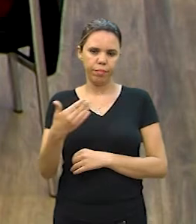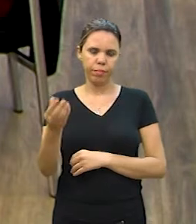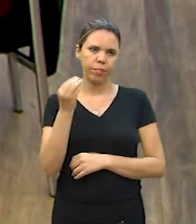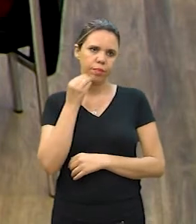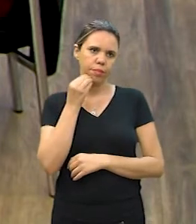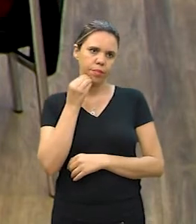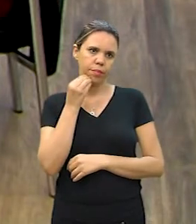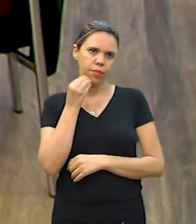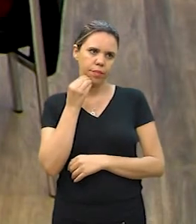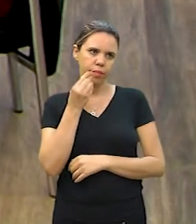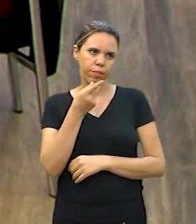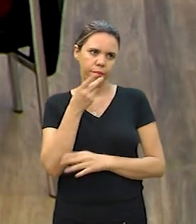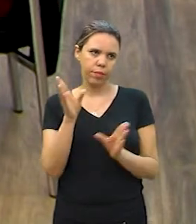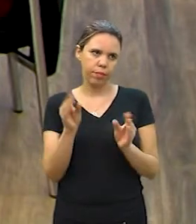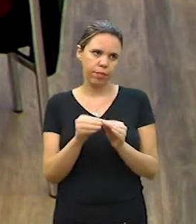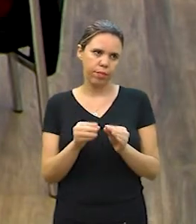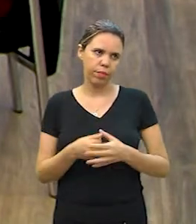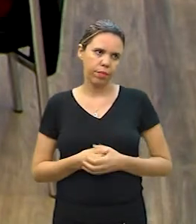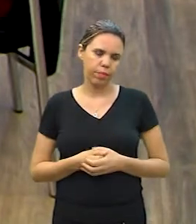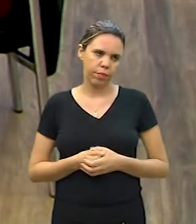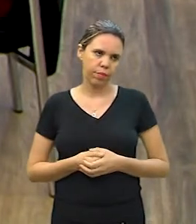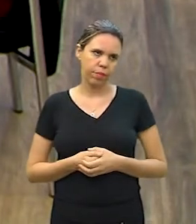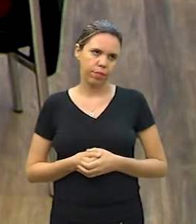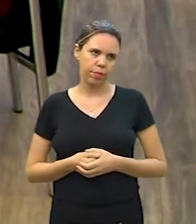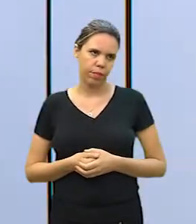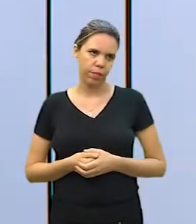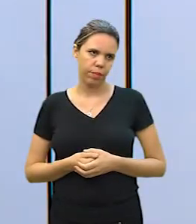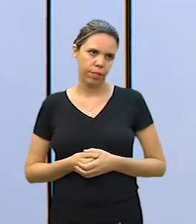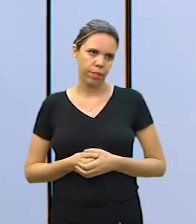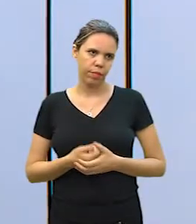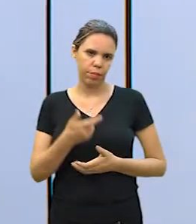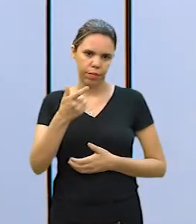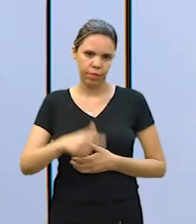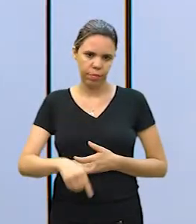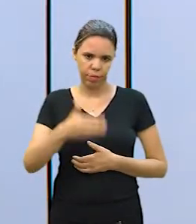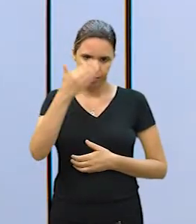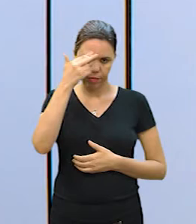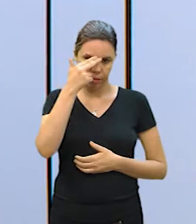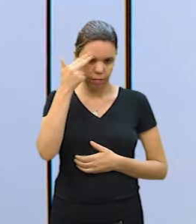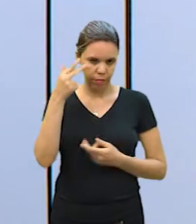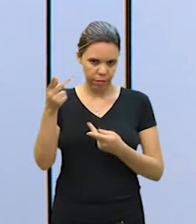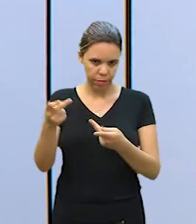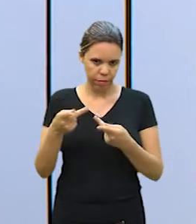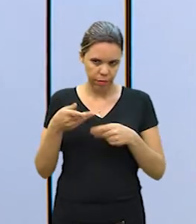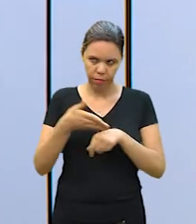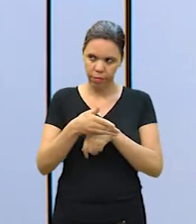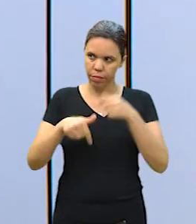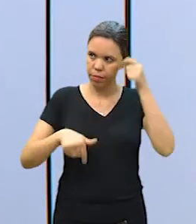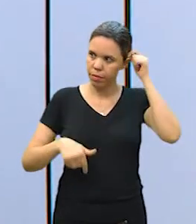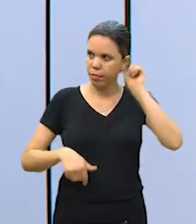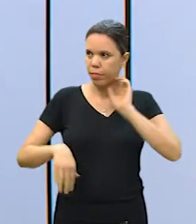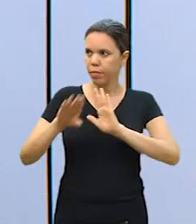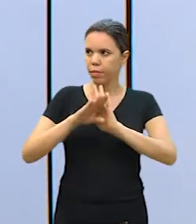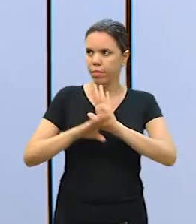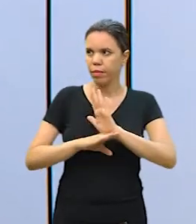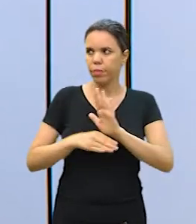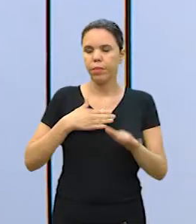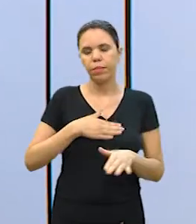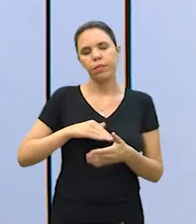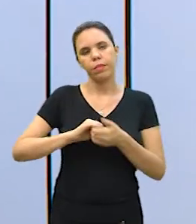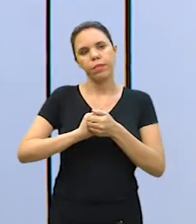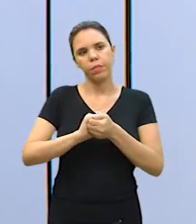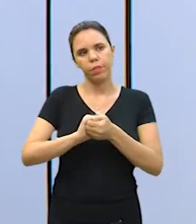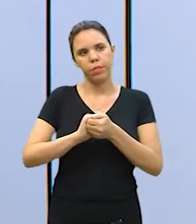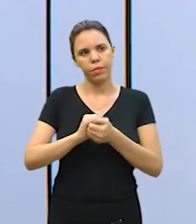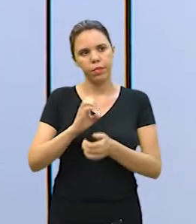Até uma próxima oportunidade e as suas considerações finais. Gabriel, mais uma vez eu agradeço do convite de estar participando aqui do programa. Gostaria